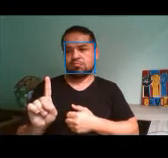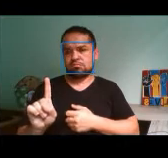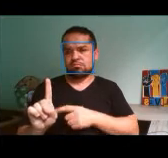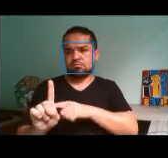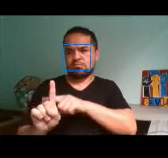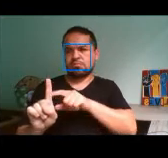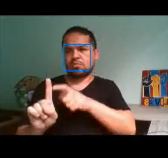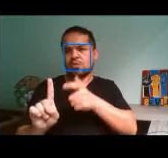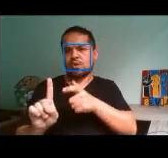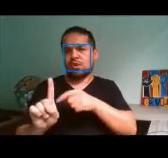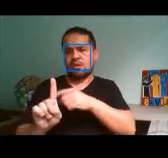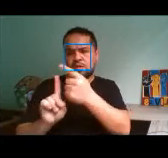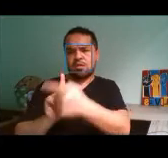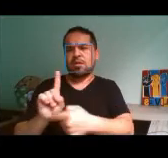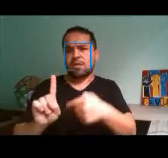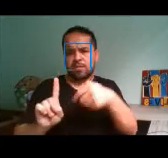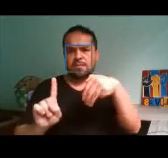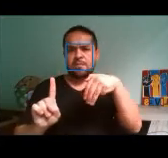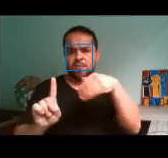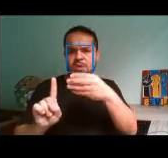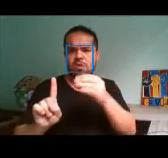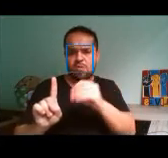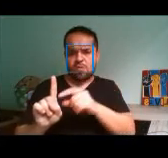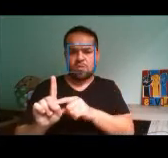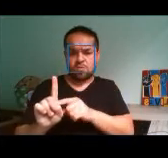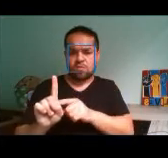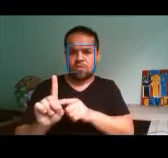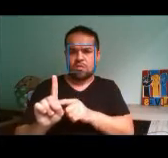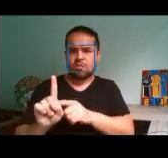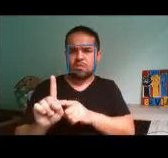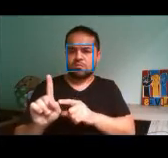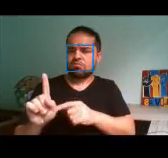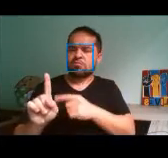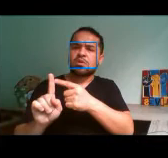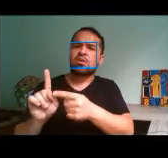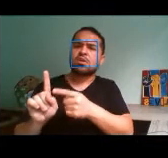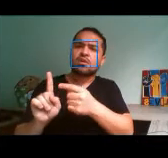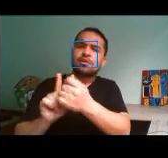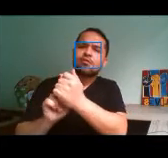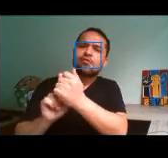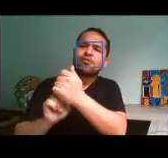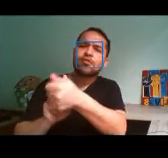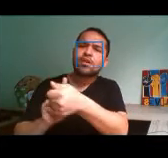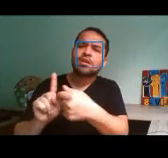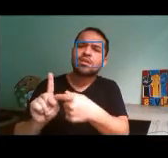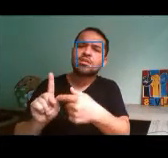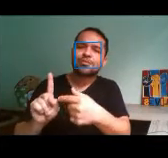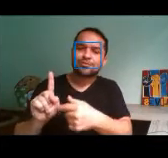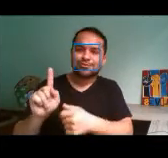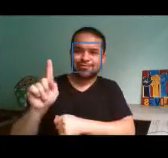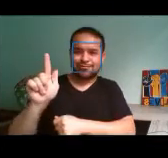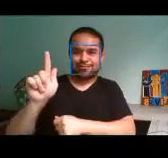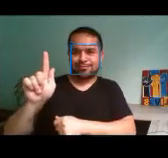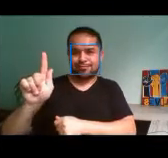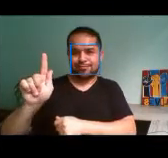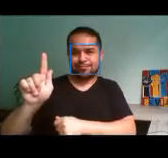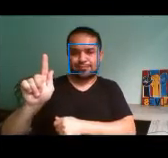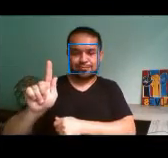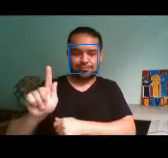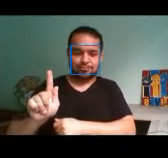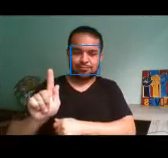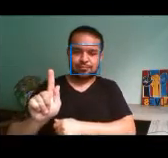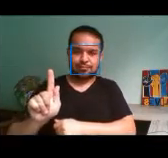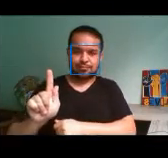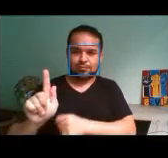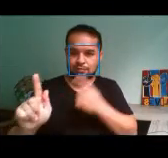são fixos, mas incidir na mão, a mão pode estar em vários locais diferentes, então ainda está faltando dizer aonde que está essa